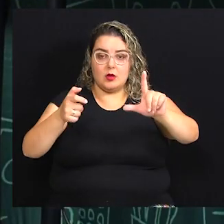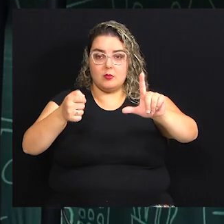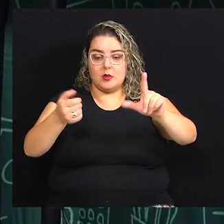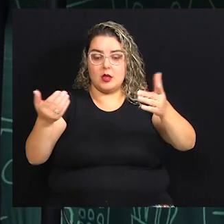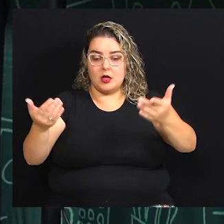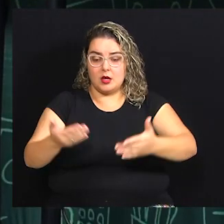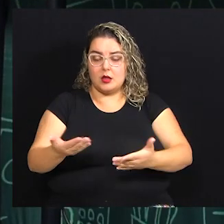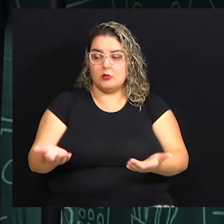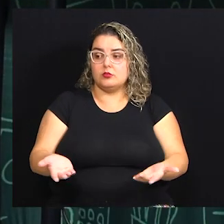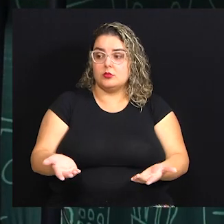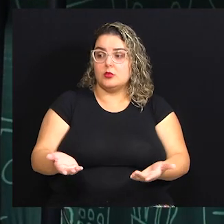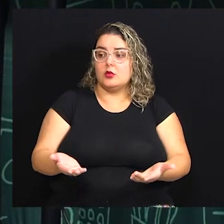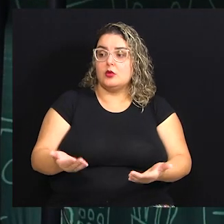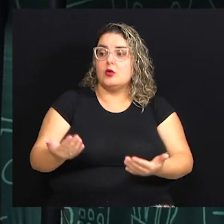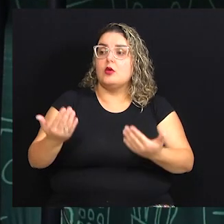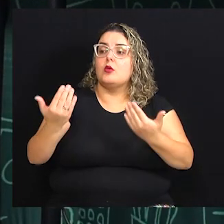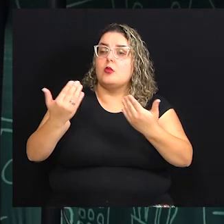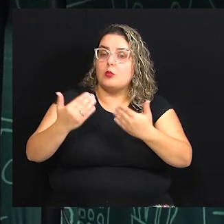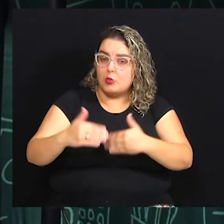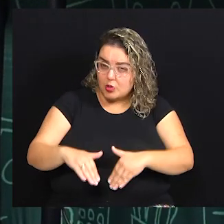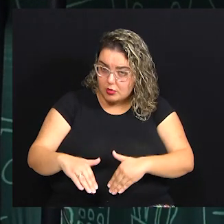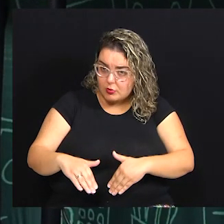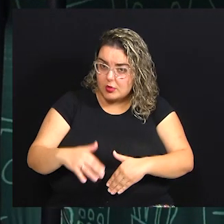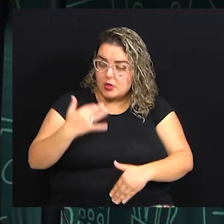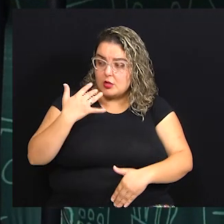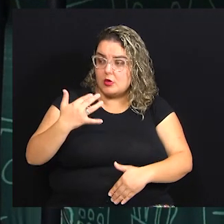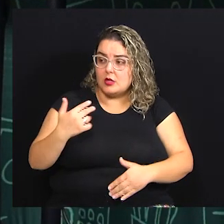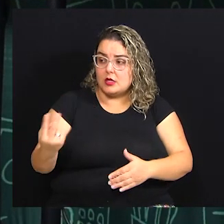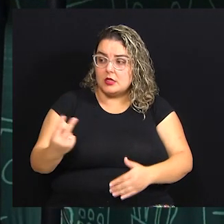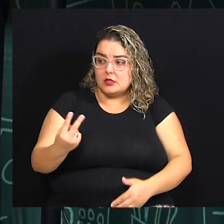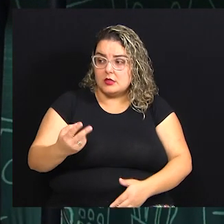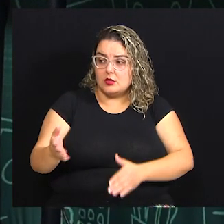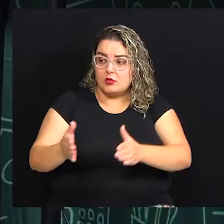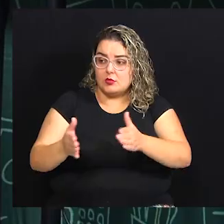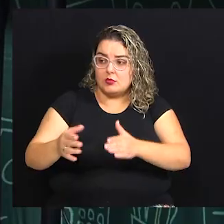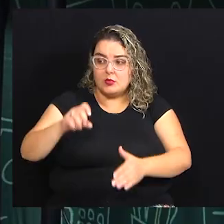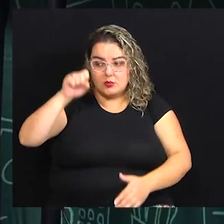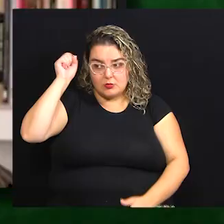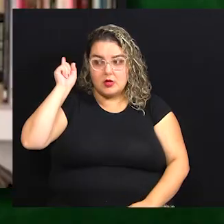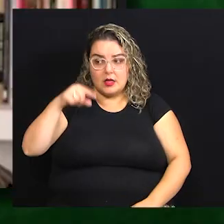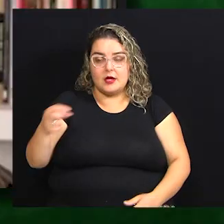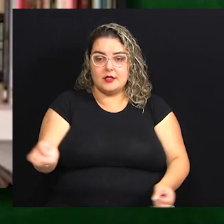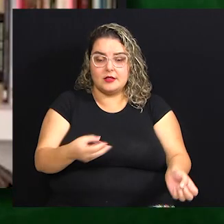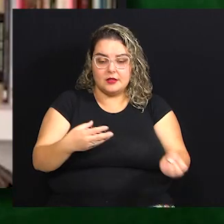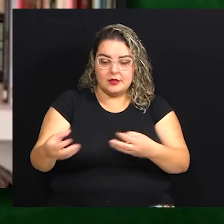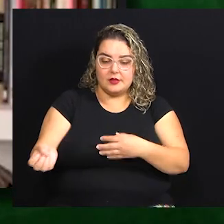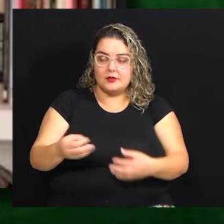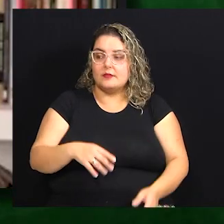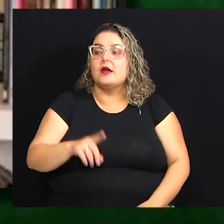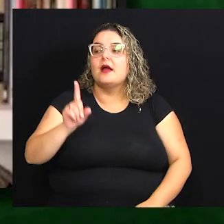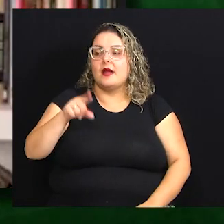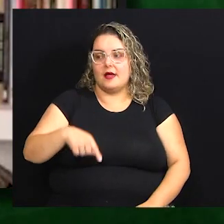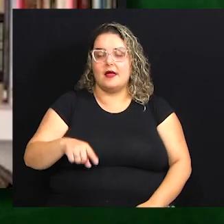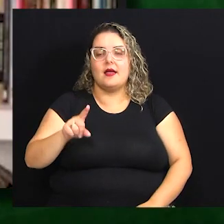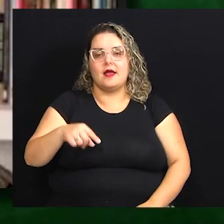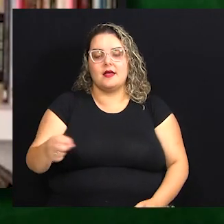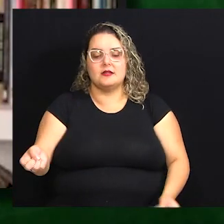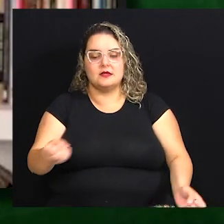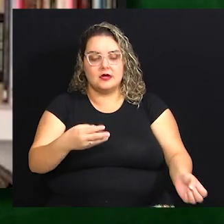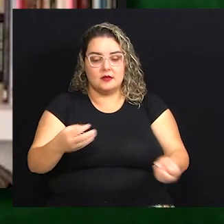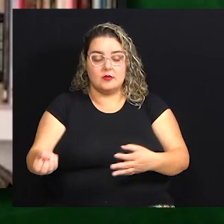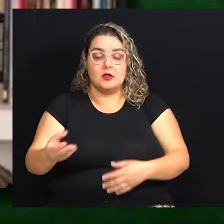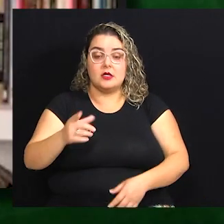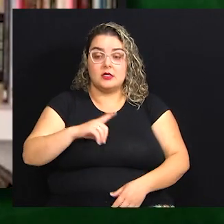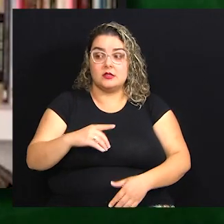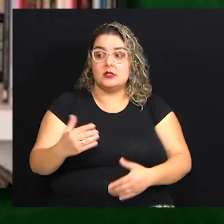TV agora, tal, provas coloridas aí na segunda fase da Unicamp, né? Essa é a novidade. Isso, essa é a novidade. Você